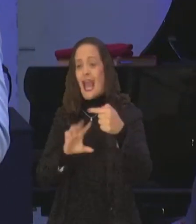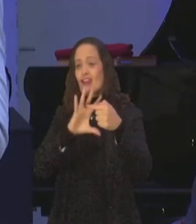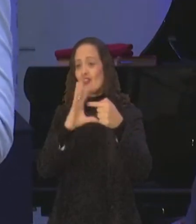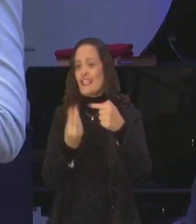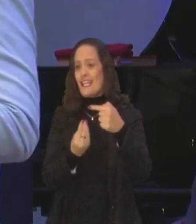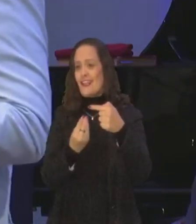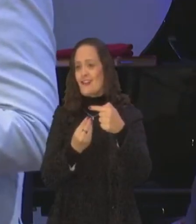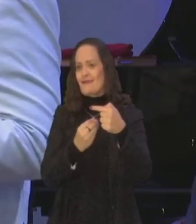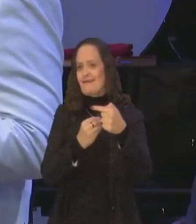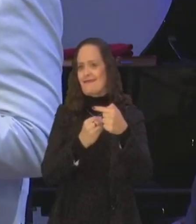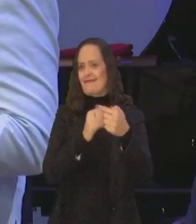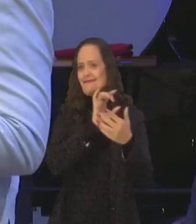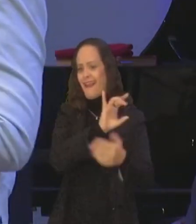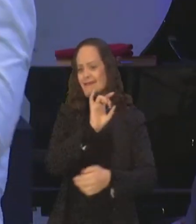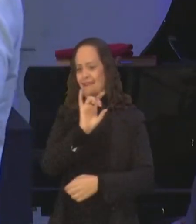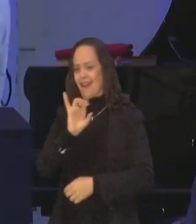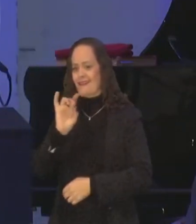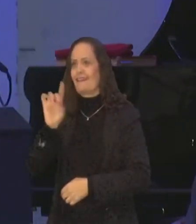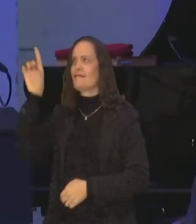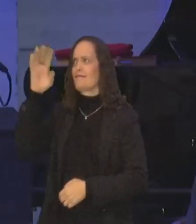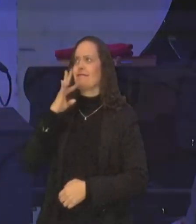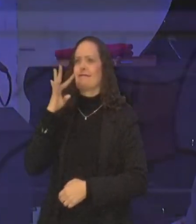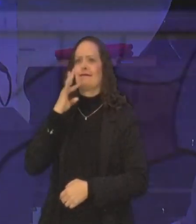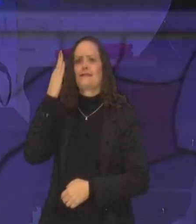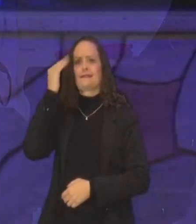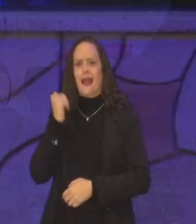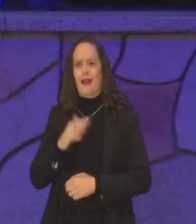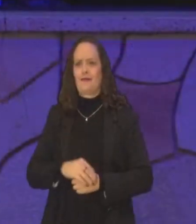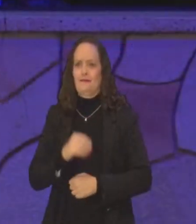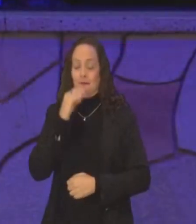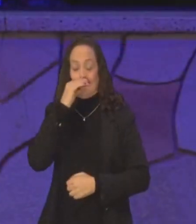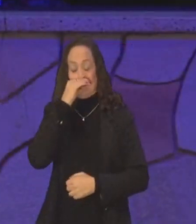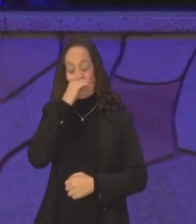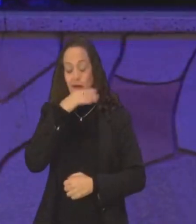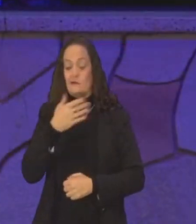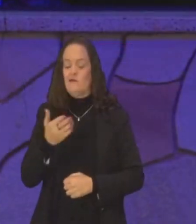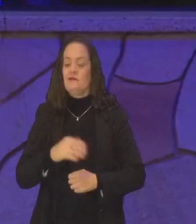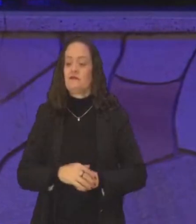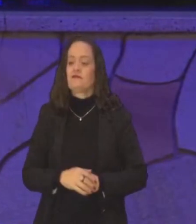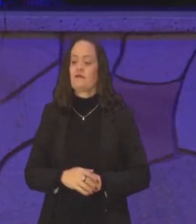isso. Vamos dizer assim, um princípio de